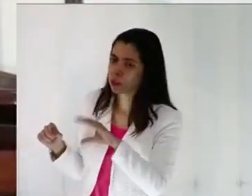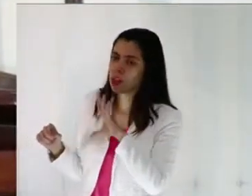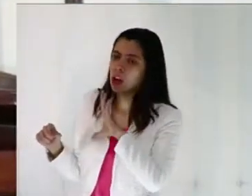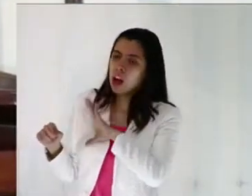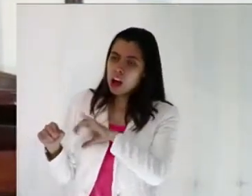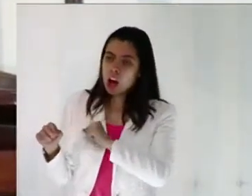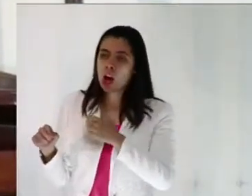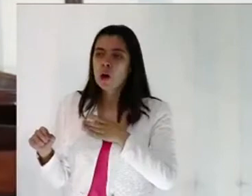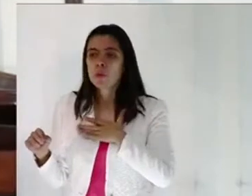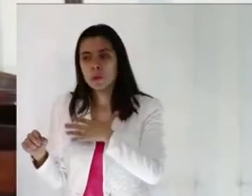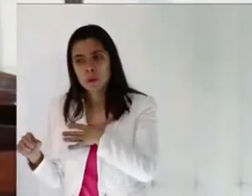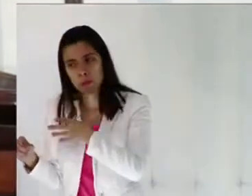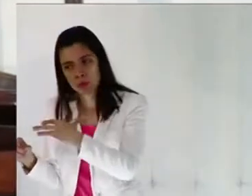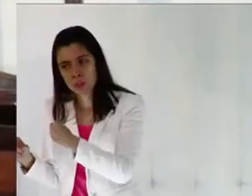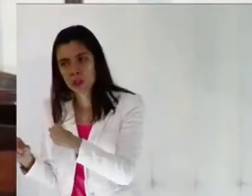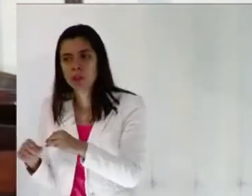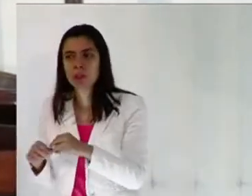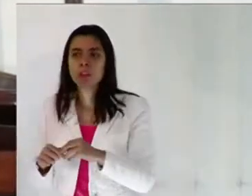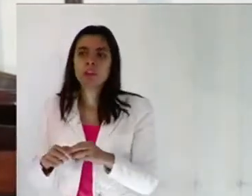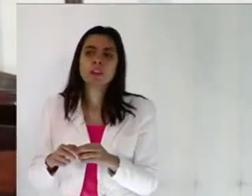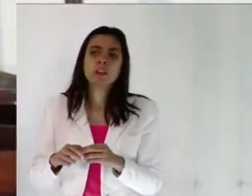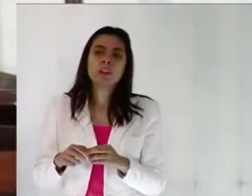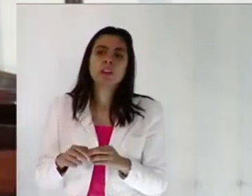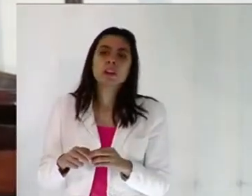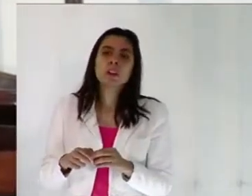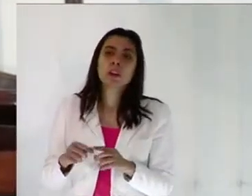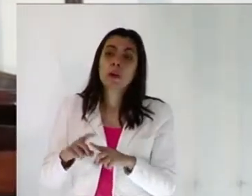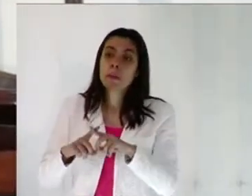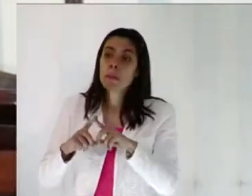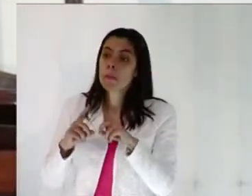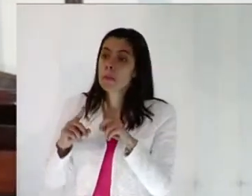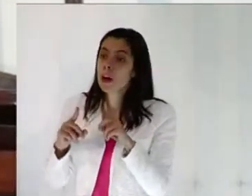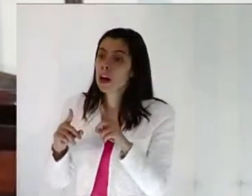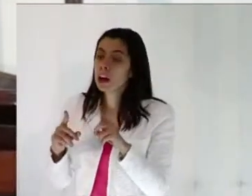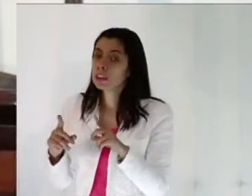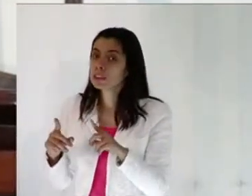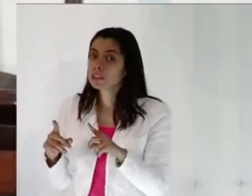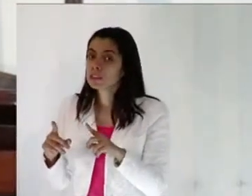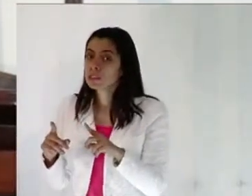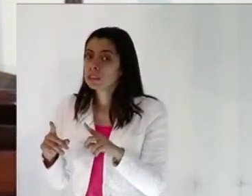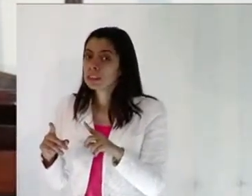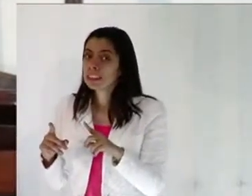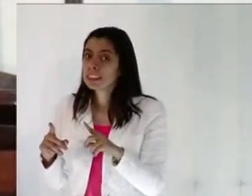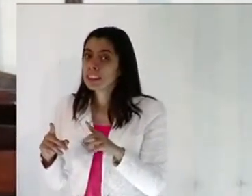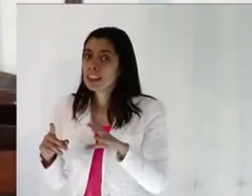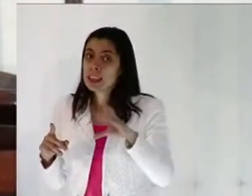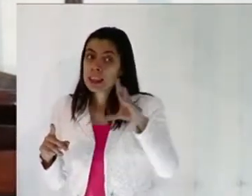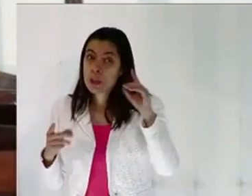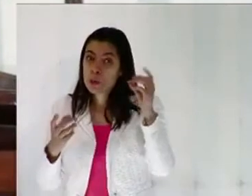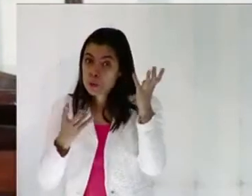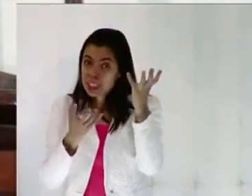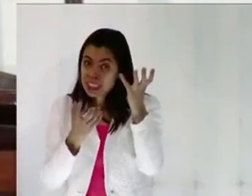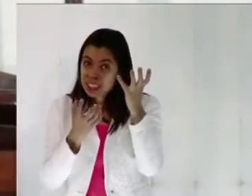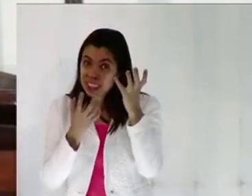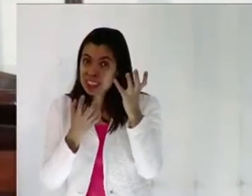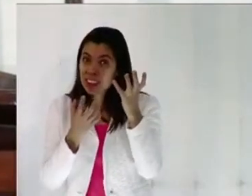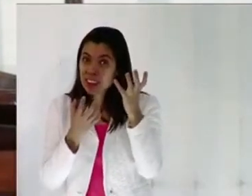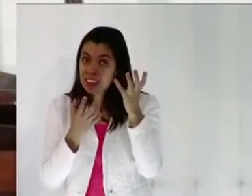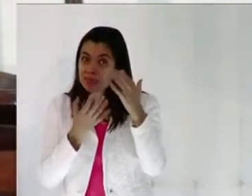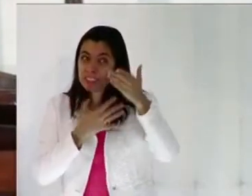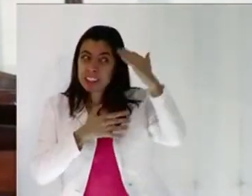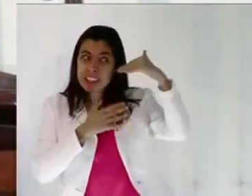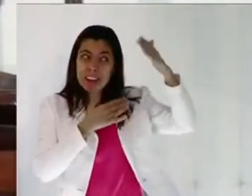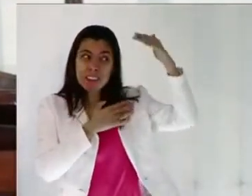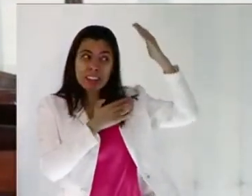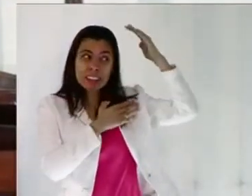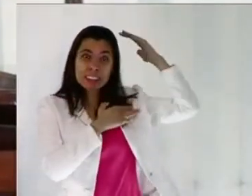todo o meu prazer. Mas o propósito de Deus para o seu filho, estabelecido na eternidade, no